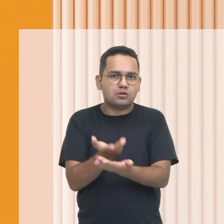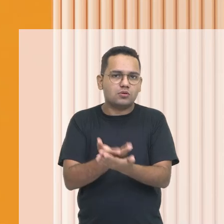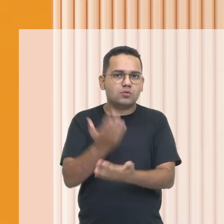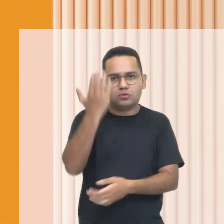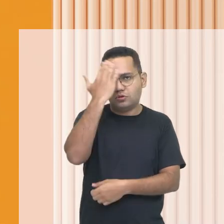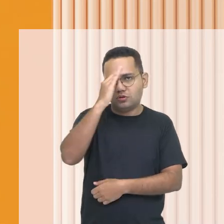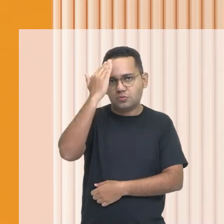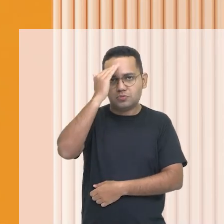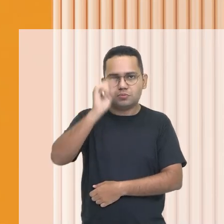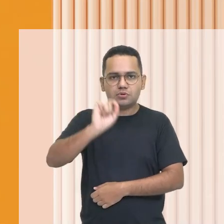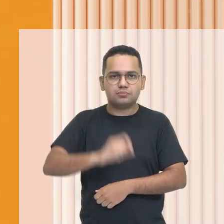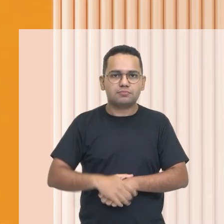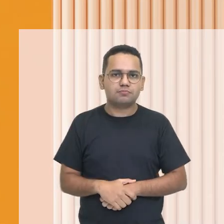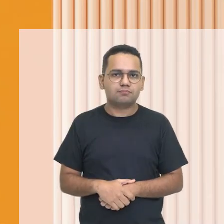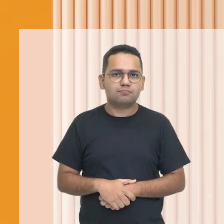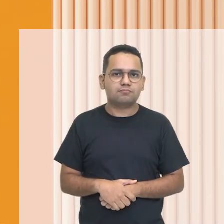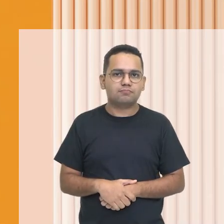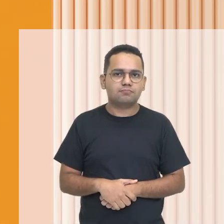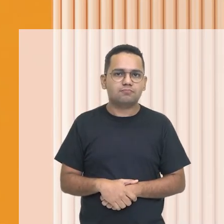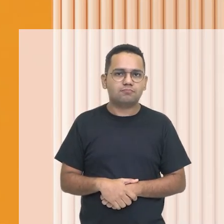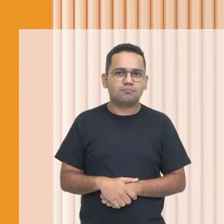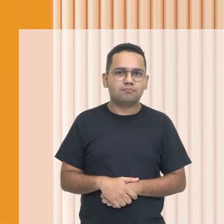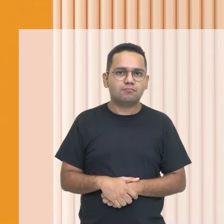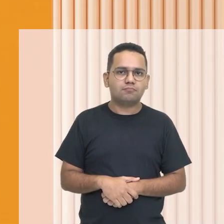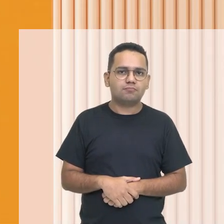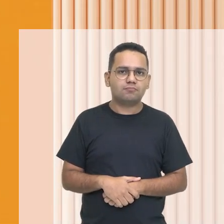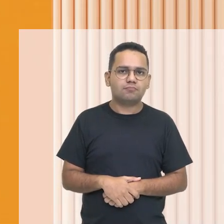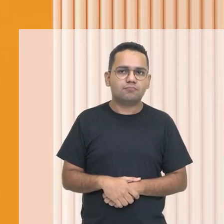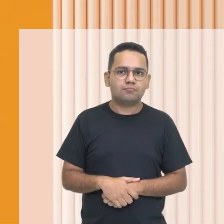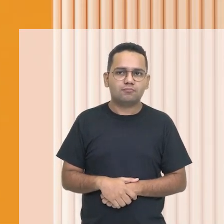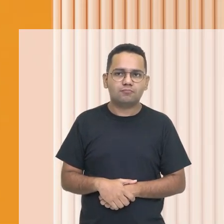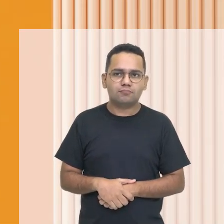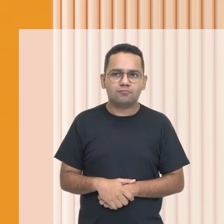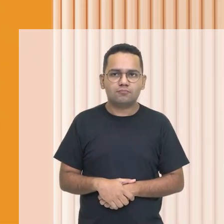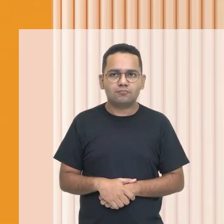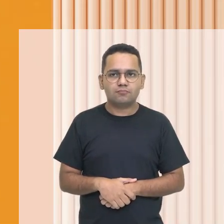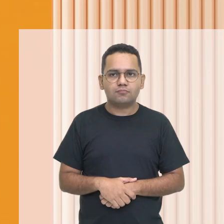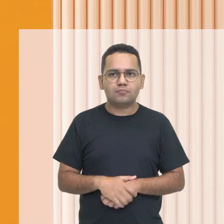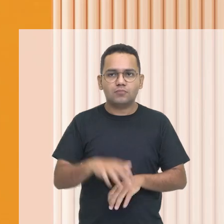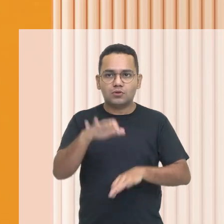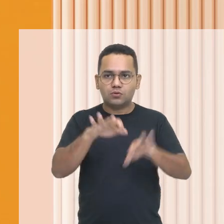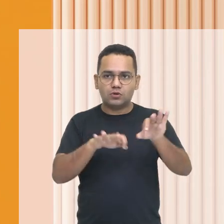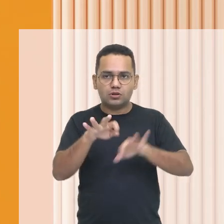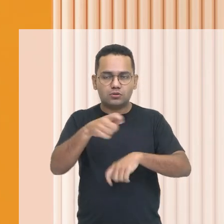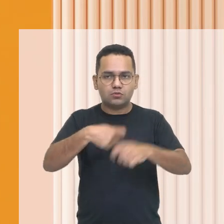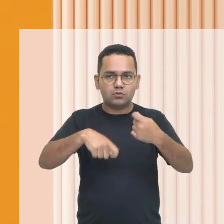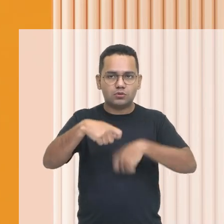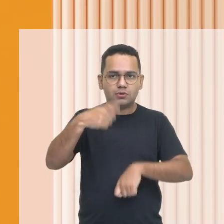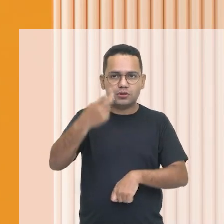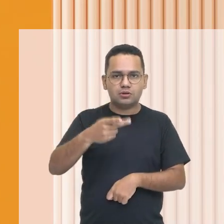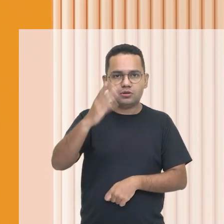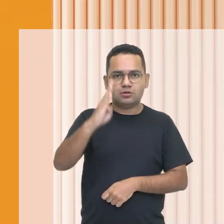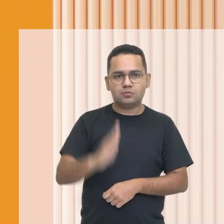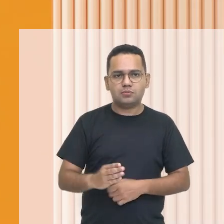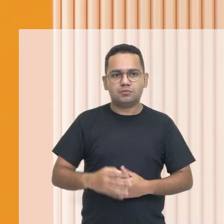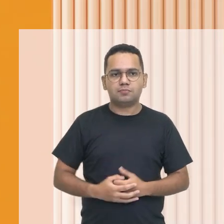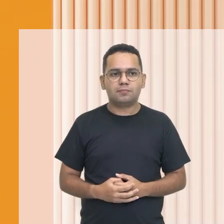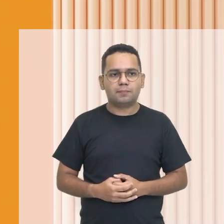compreensão sobre a formação econômica do Brasil, mas